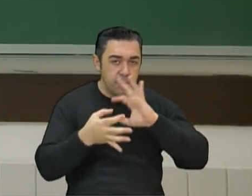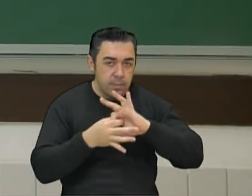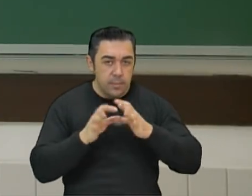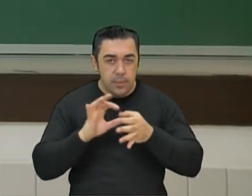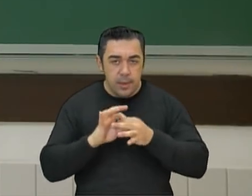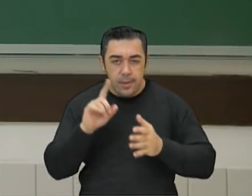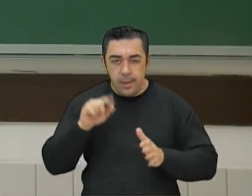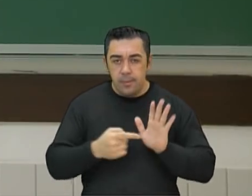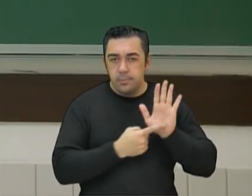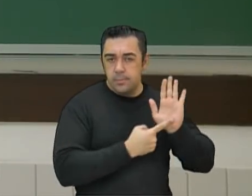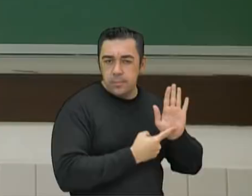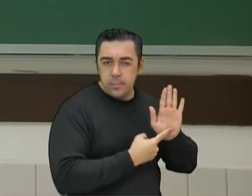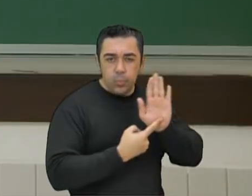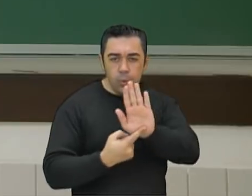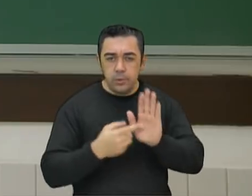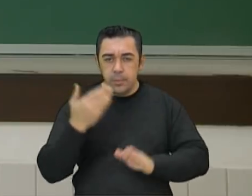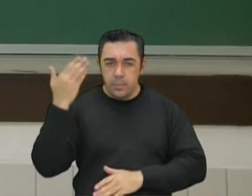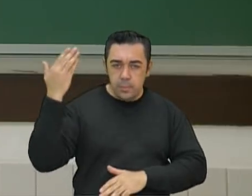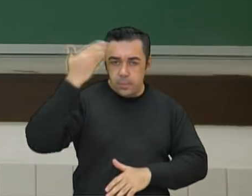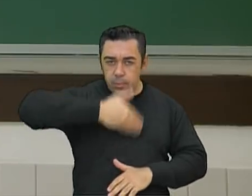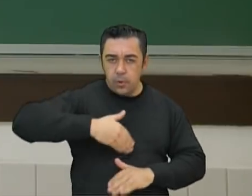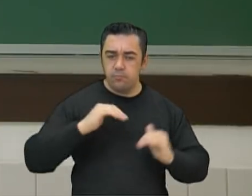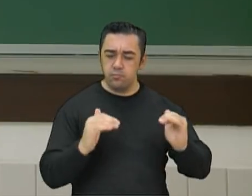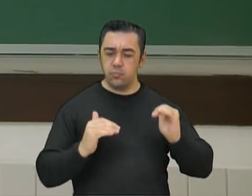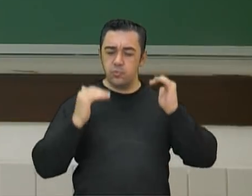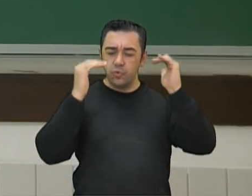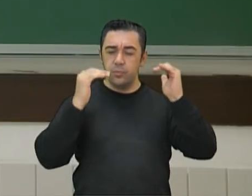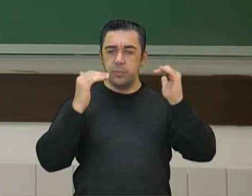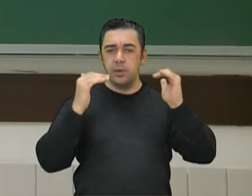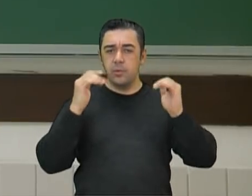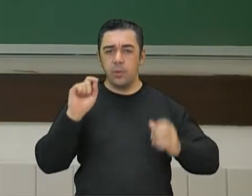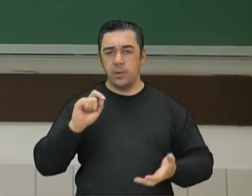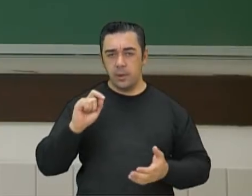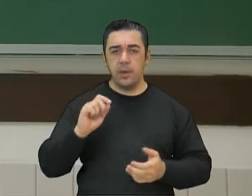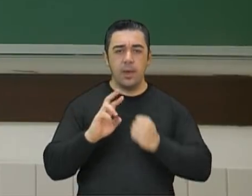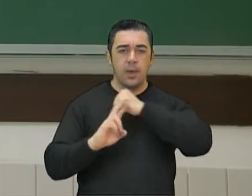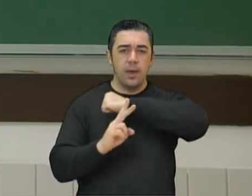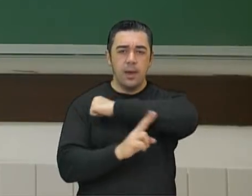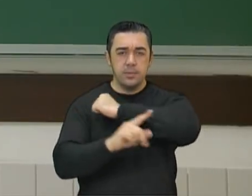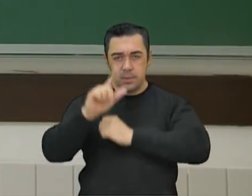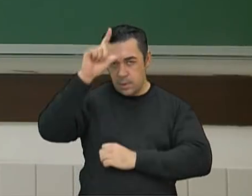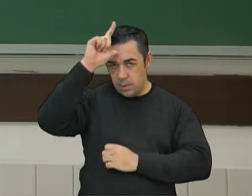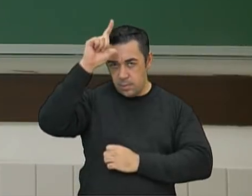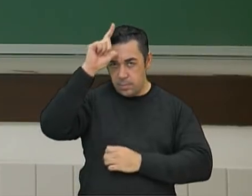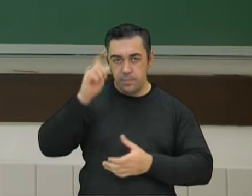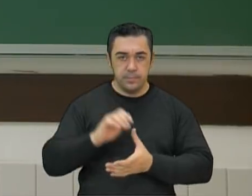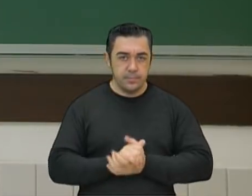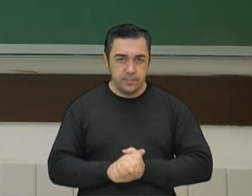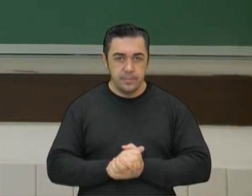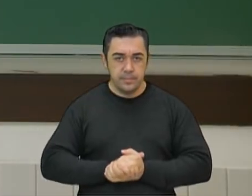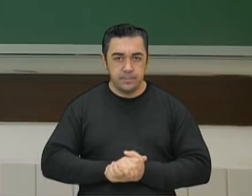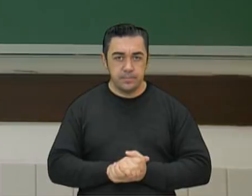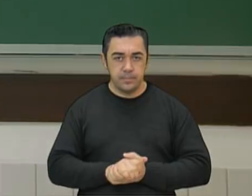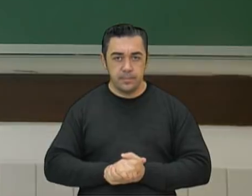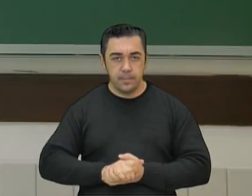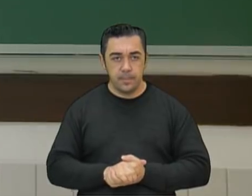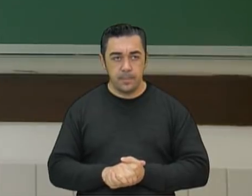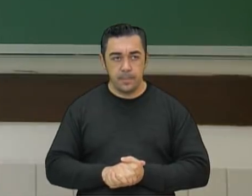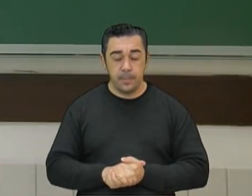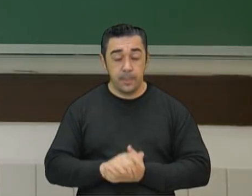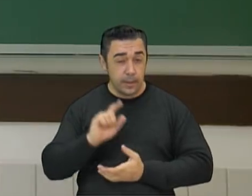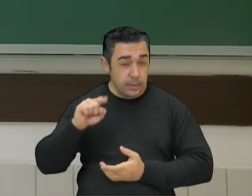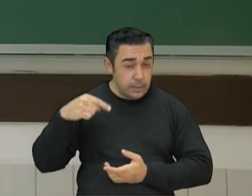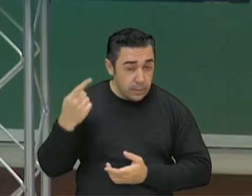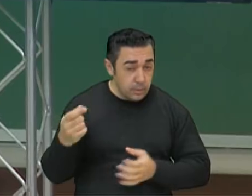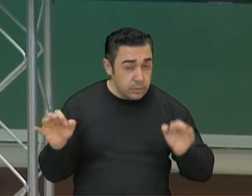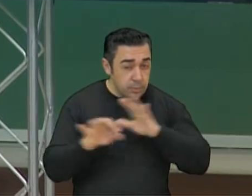essa mostra, essa prova da superioridade dos alemães, dos arianos. Depois